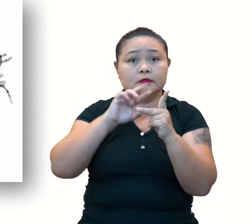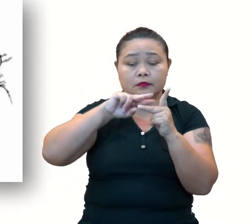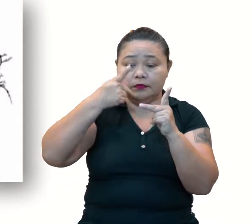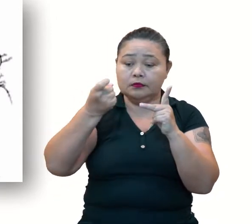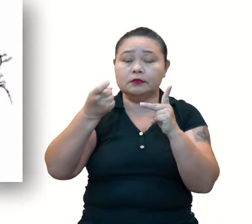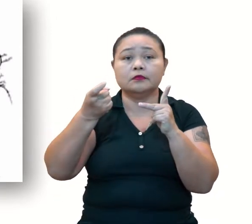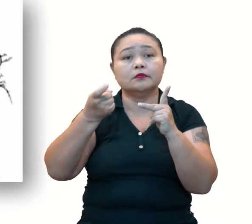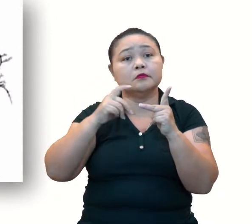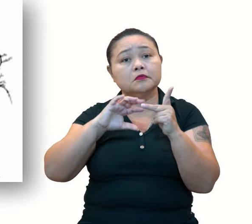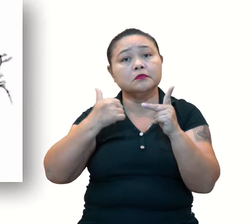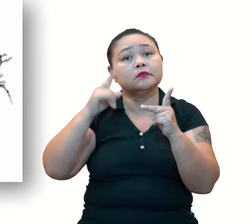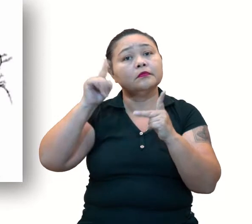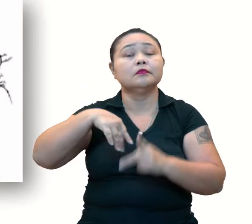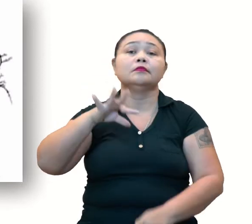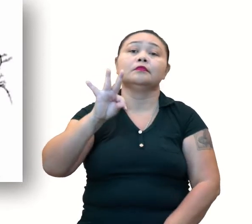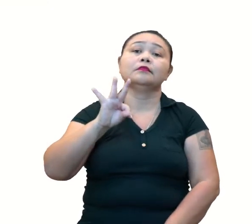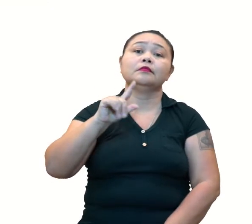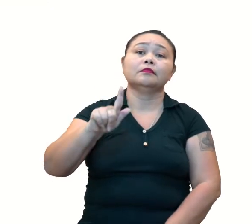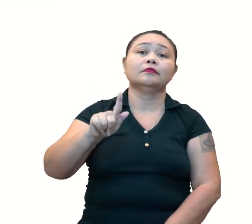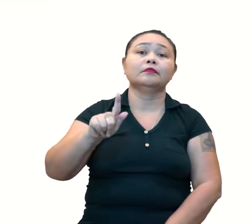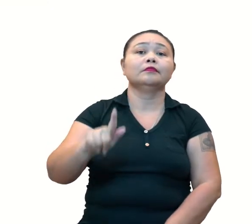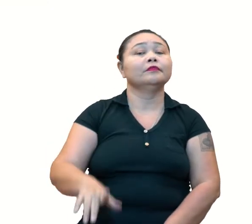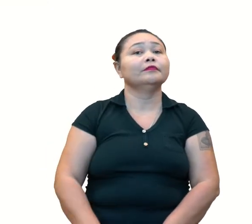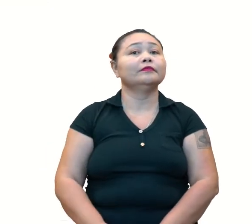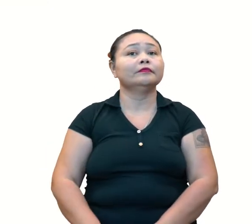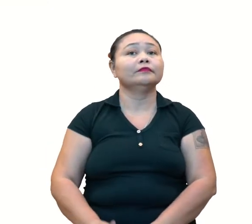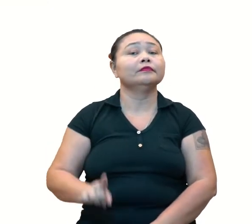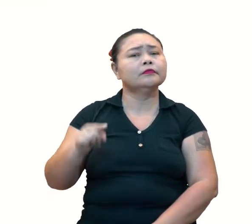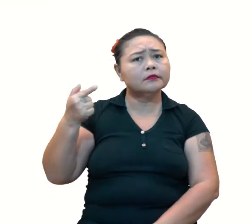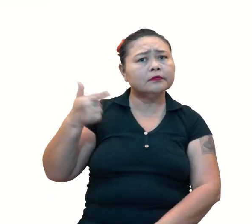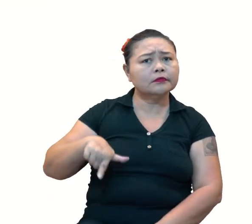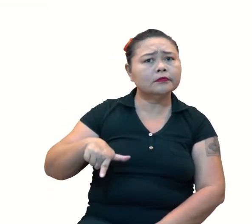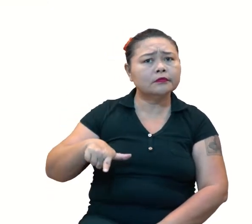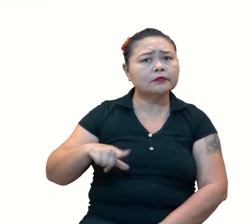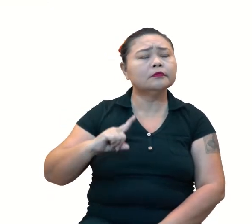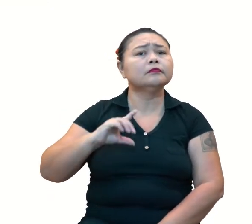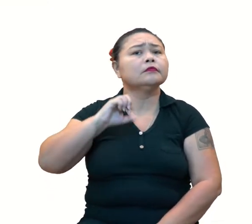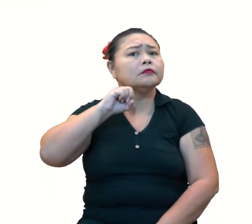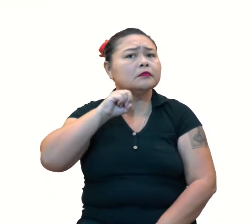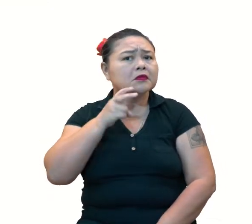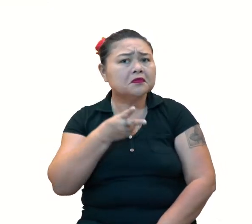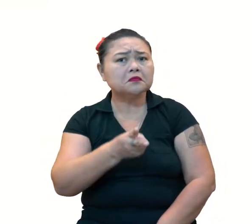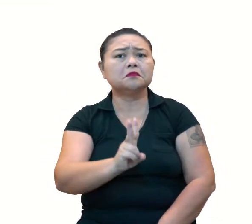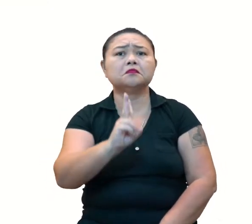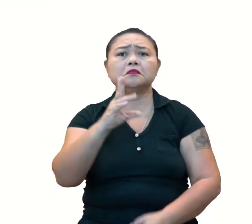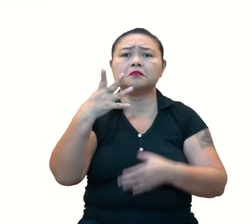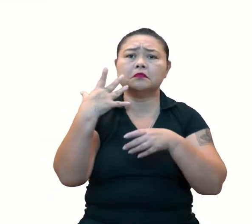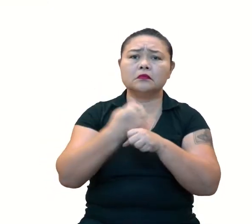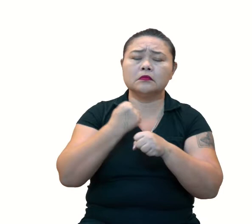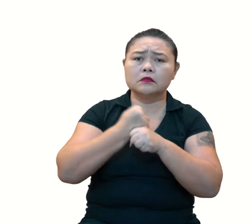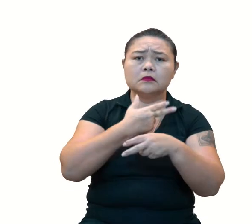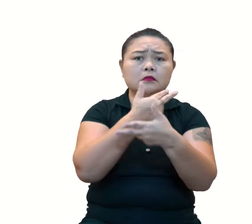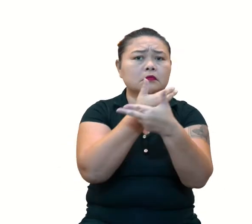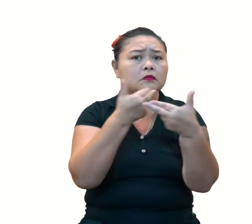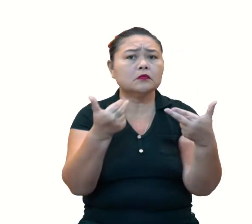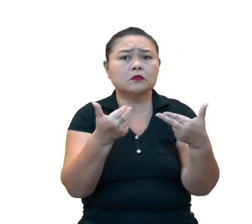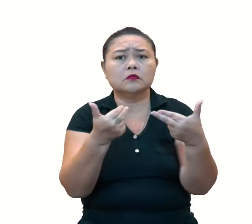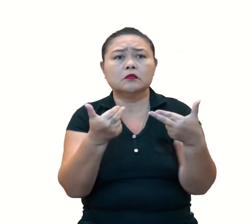cateto adjacente é tangente. Ah, professor, então quer dizer que sempre que eu for calcular alguma coisa